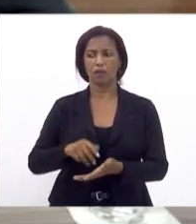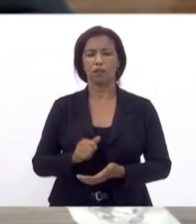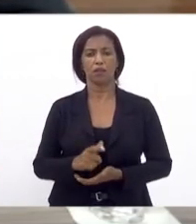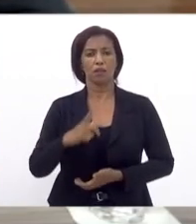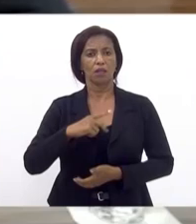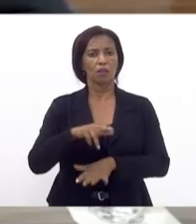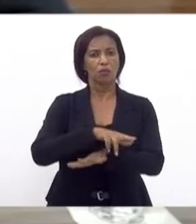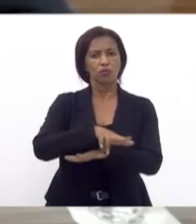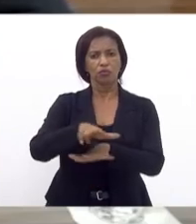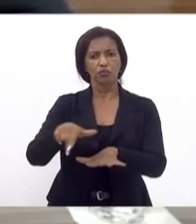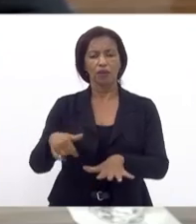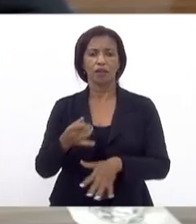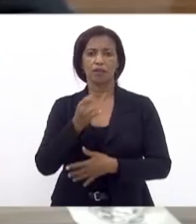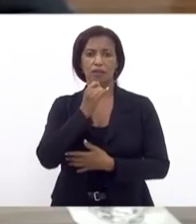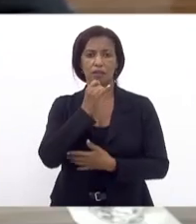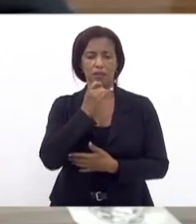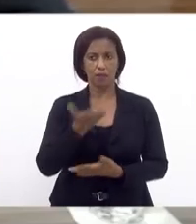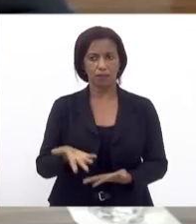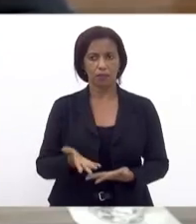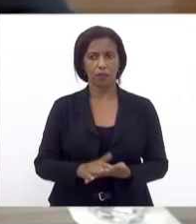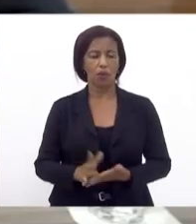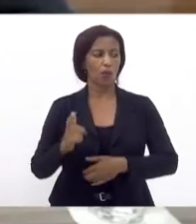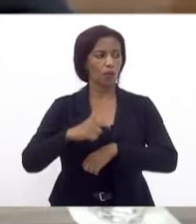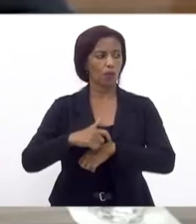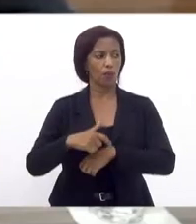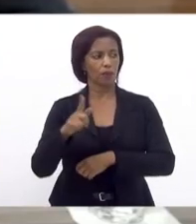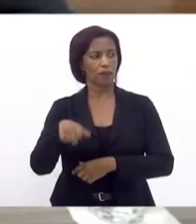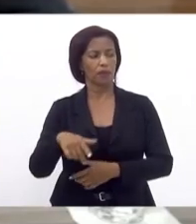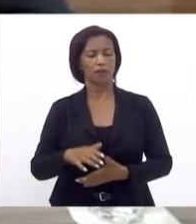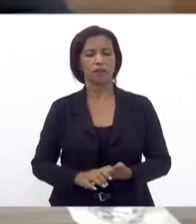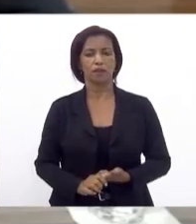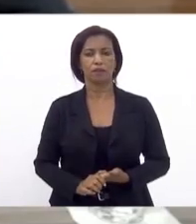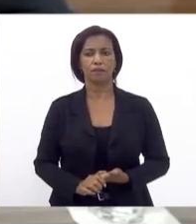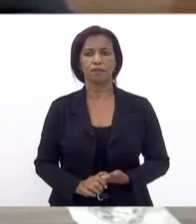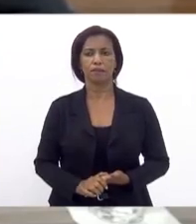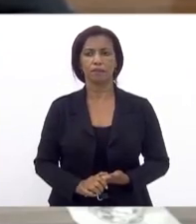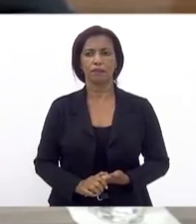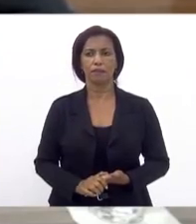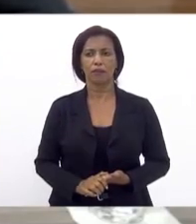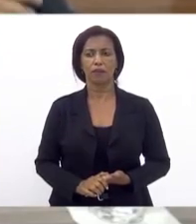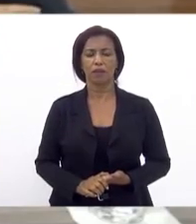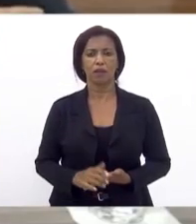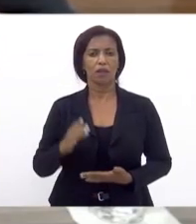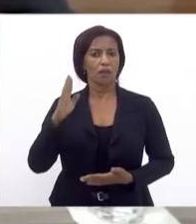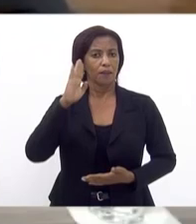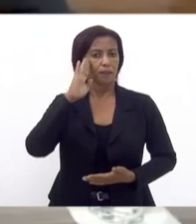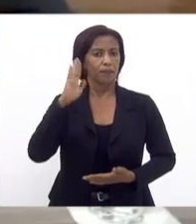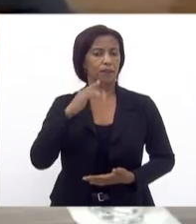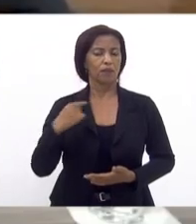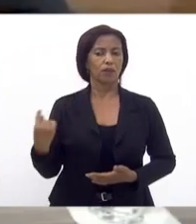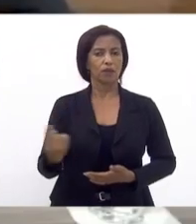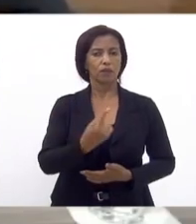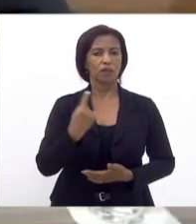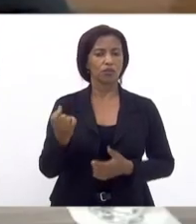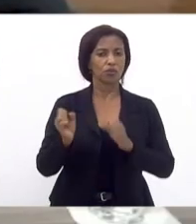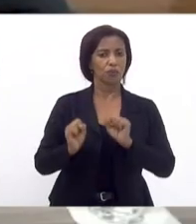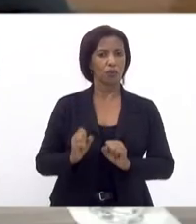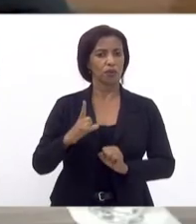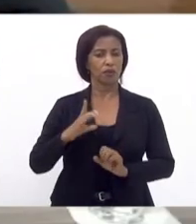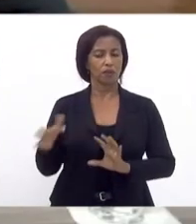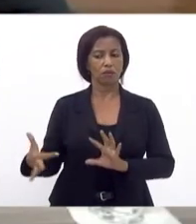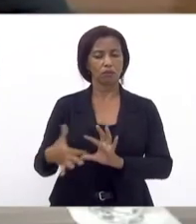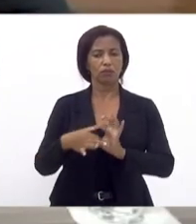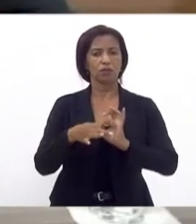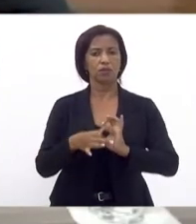Temos vários exemplos, eu acho que o momento é esse. Então, é fundamental que a gente possa ter a